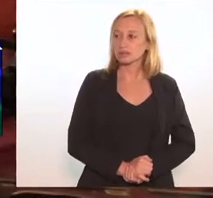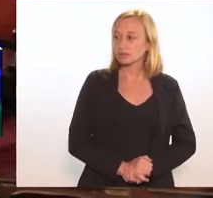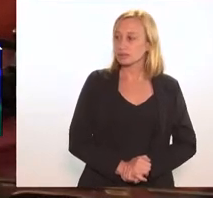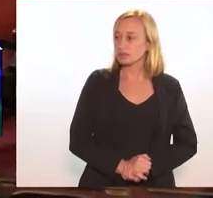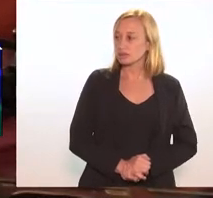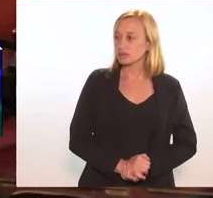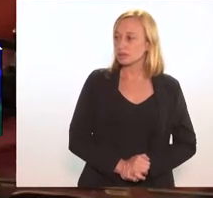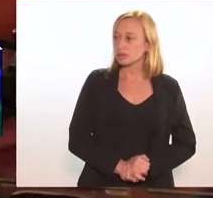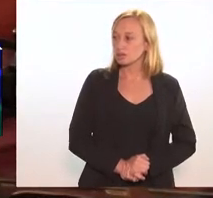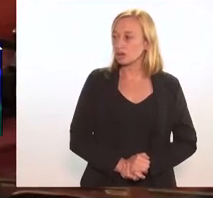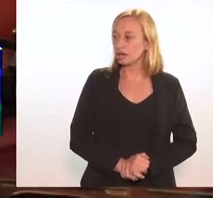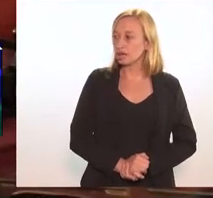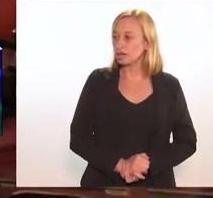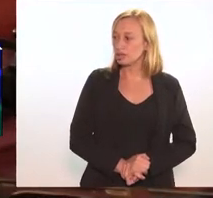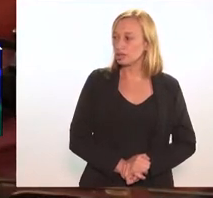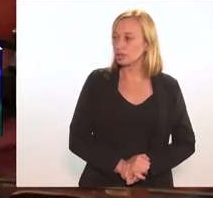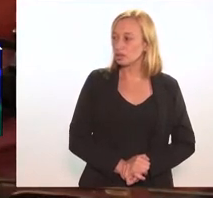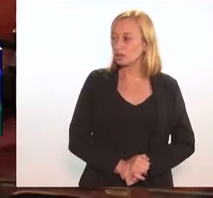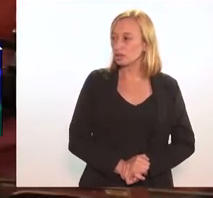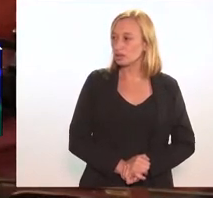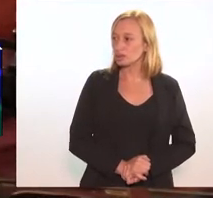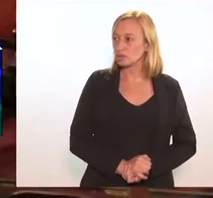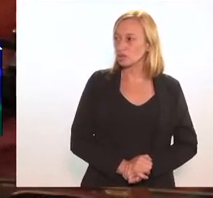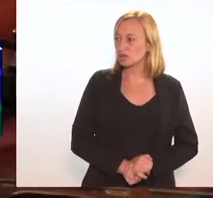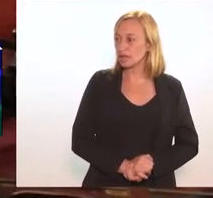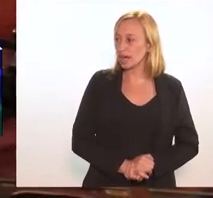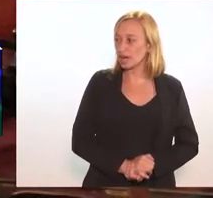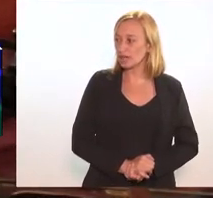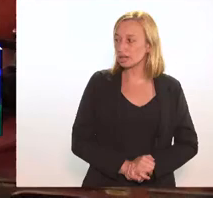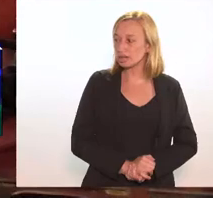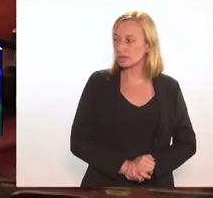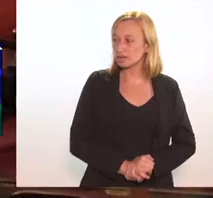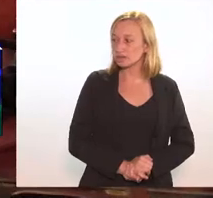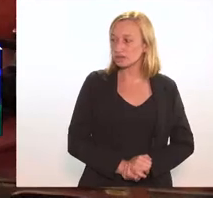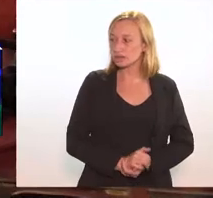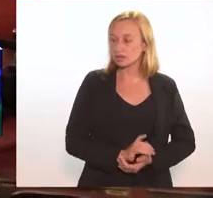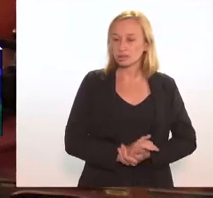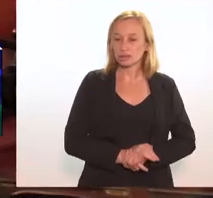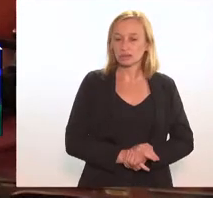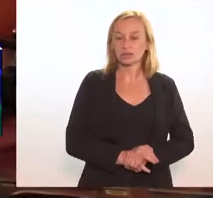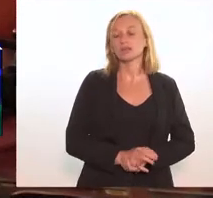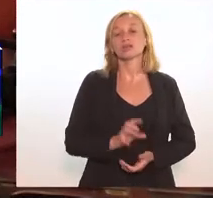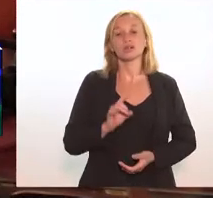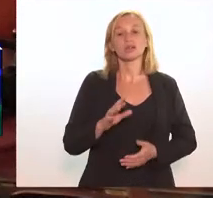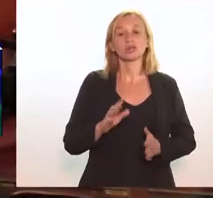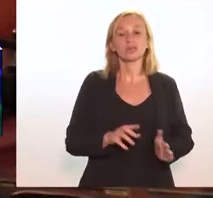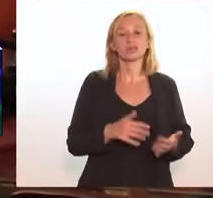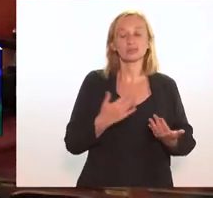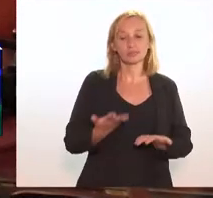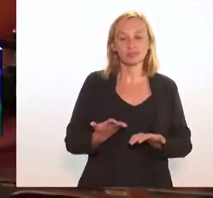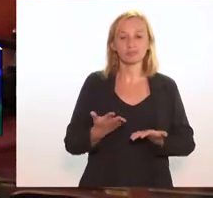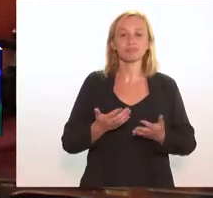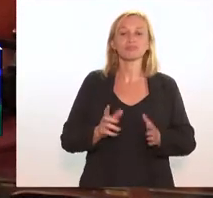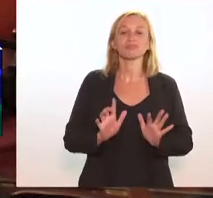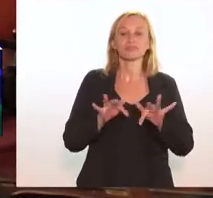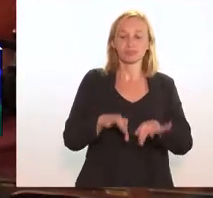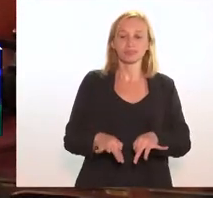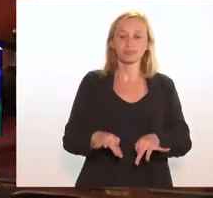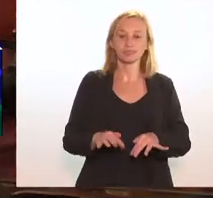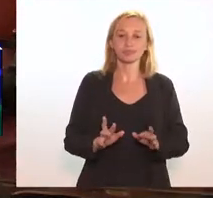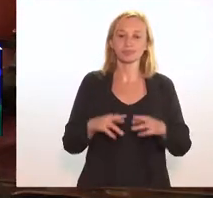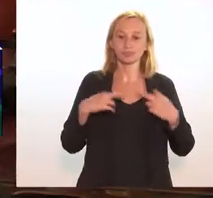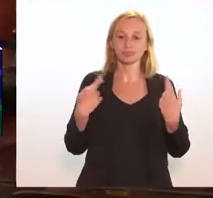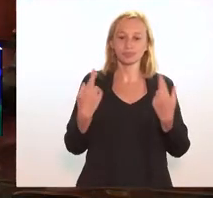Muito obrigada, presidenta, que preside essa sessão final aqui da Alerj, num